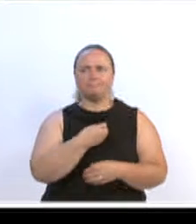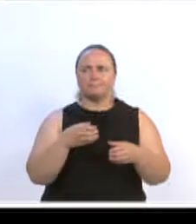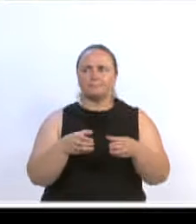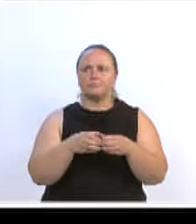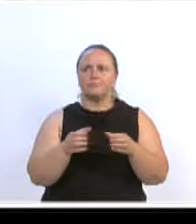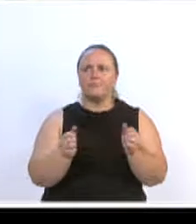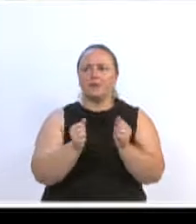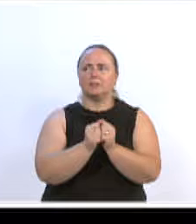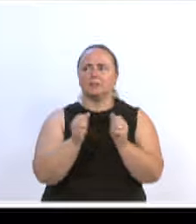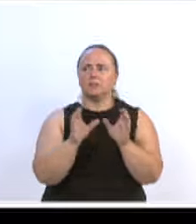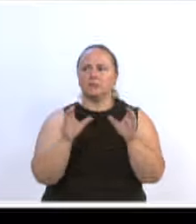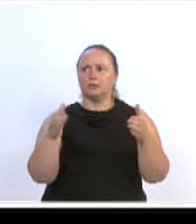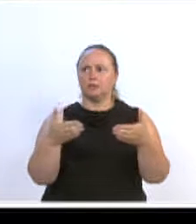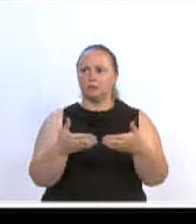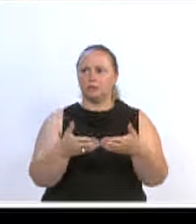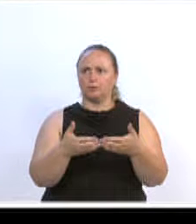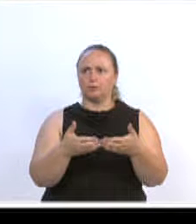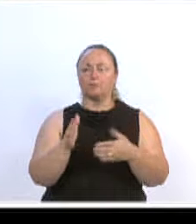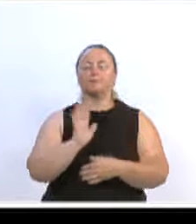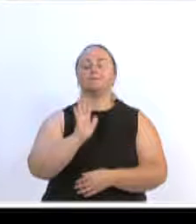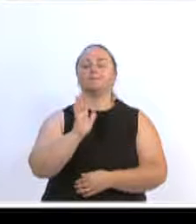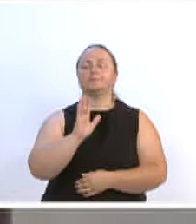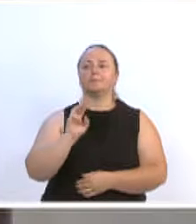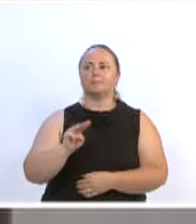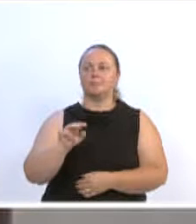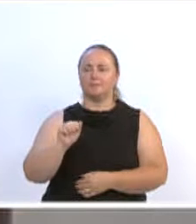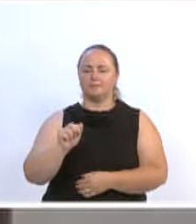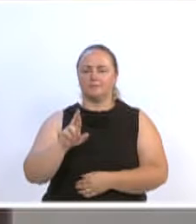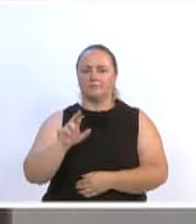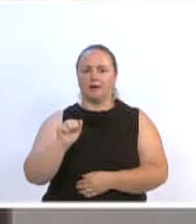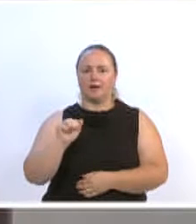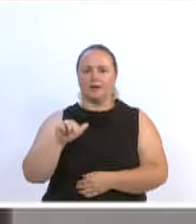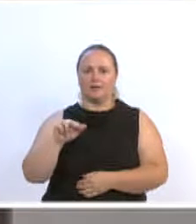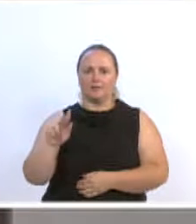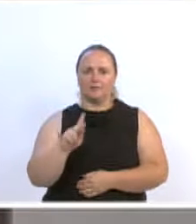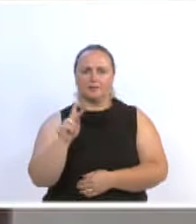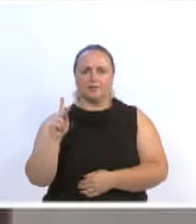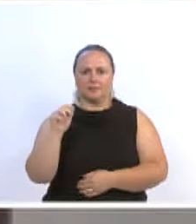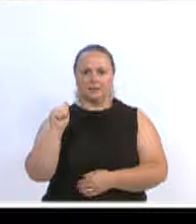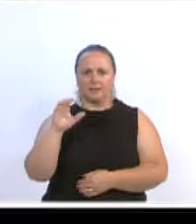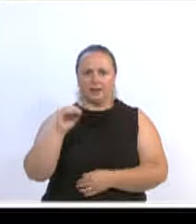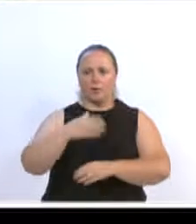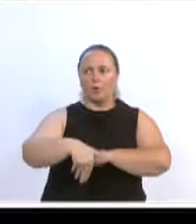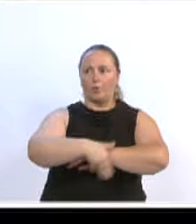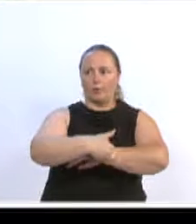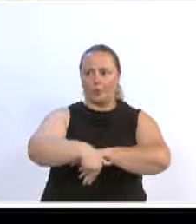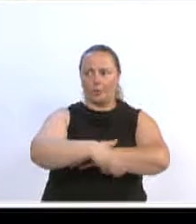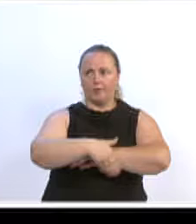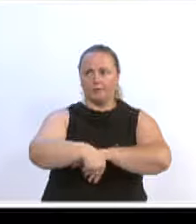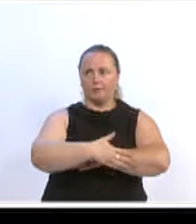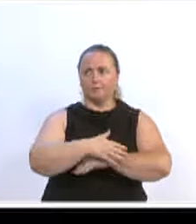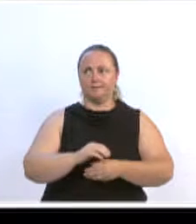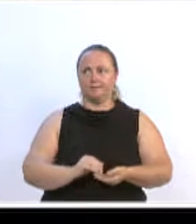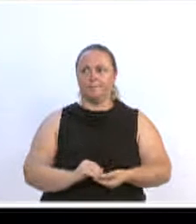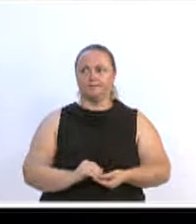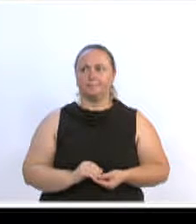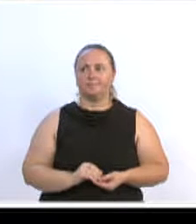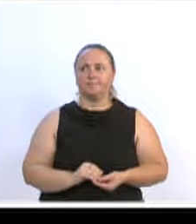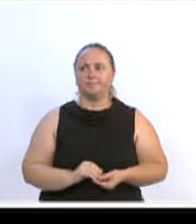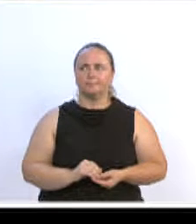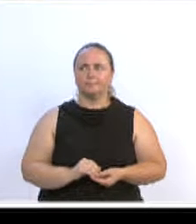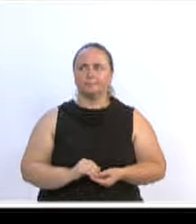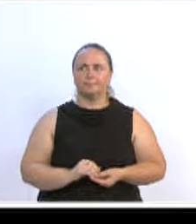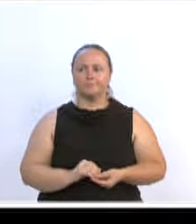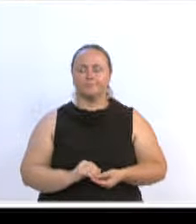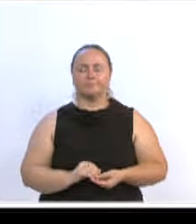essa não é só uma democracia maranhão se virar na rua maranhão pode voltar pode botar essa lista deixassem se na rua